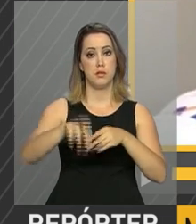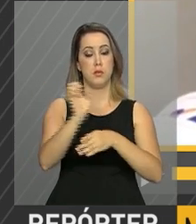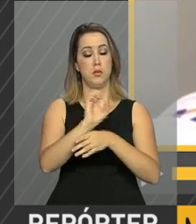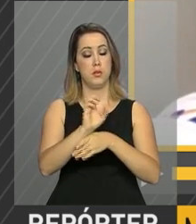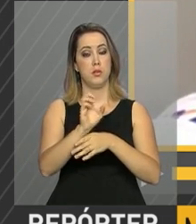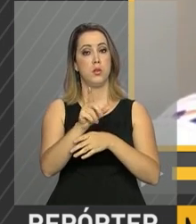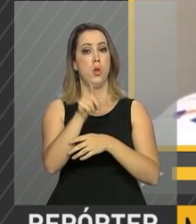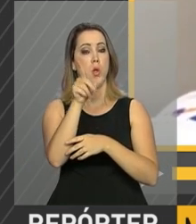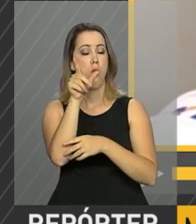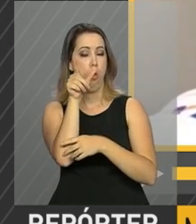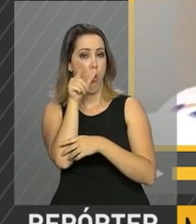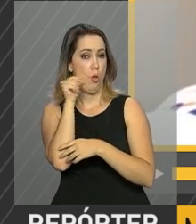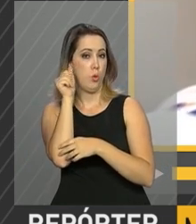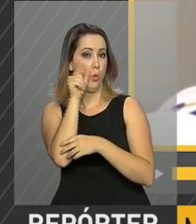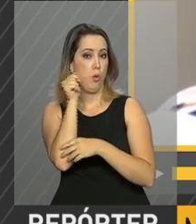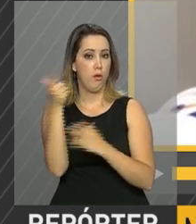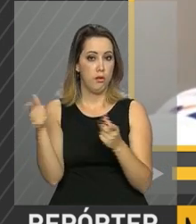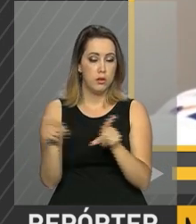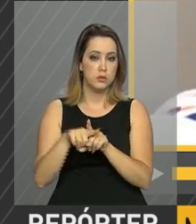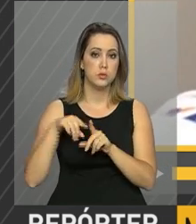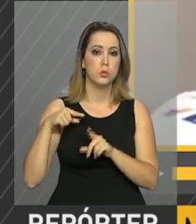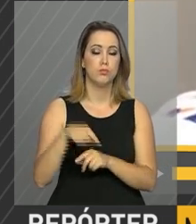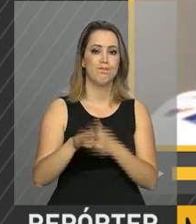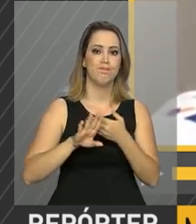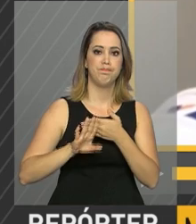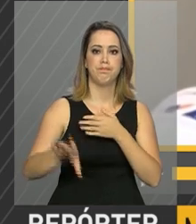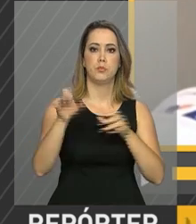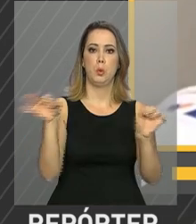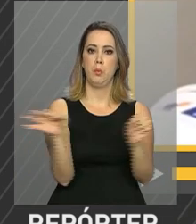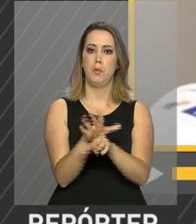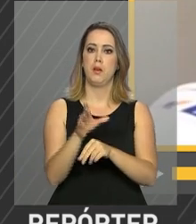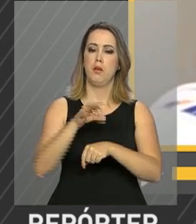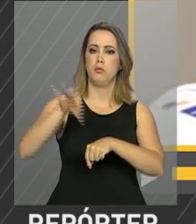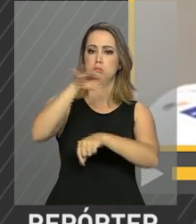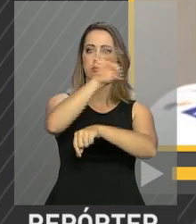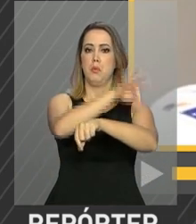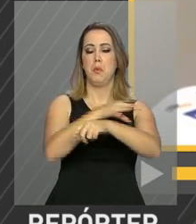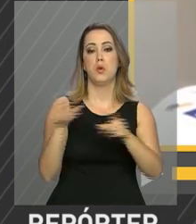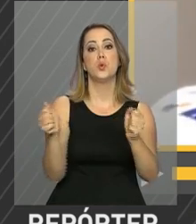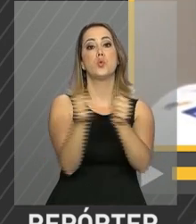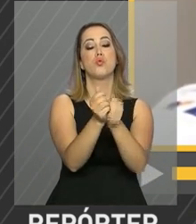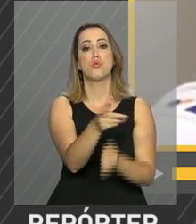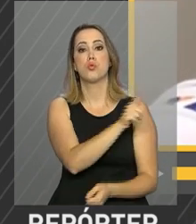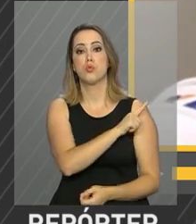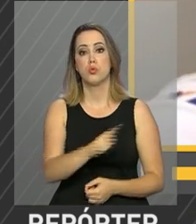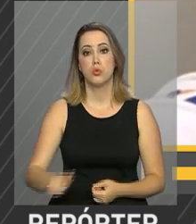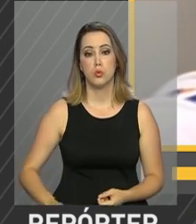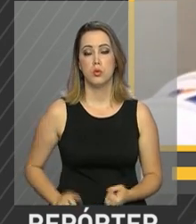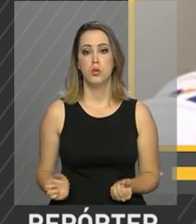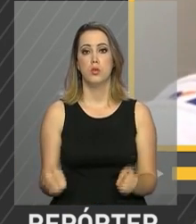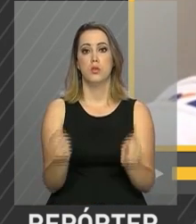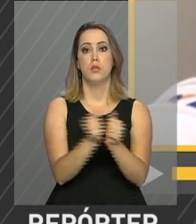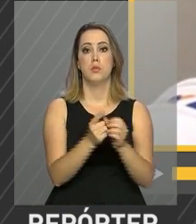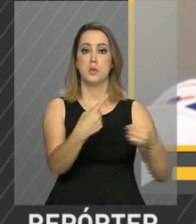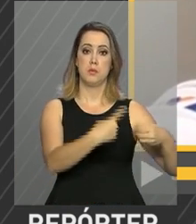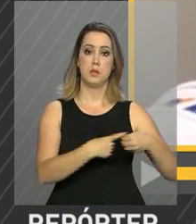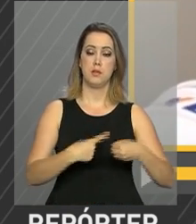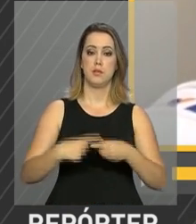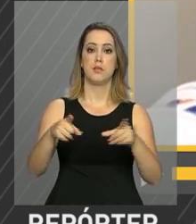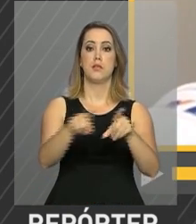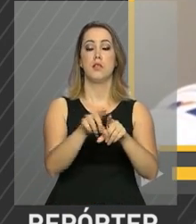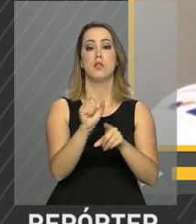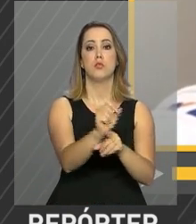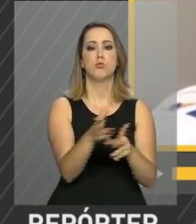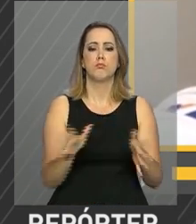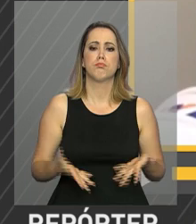combate ao mosquito Aedes aegypti. Daqui nós vamos, junto com o governador do estado de Alagoas, até o município de Junqueiro para intensificar